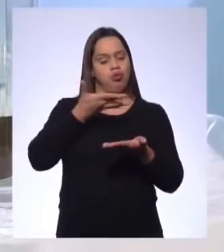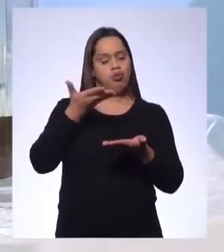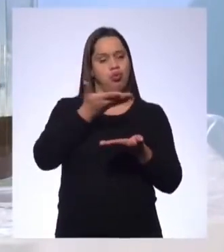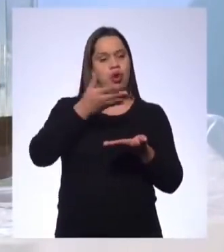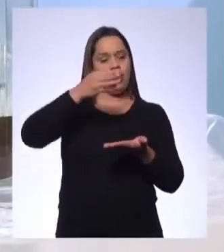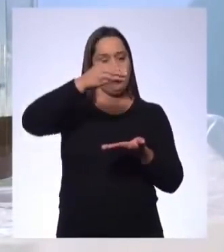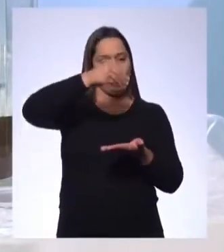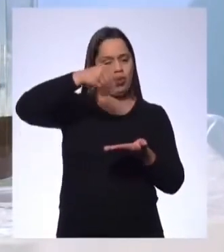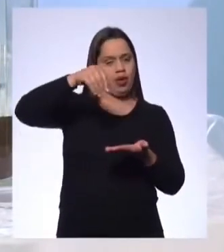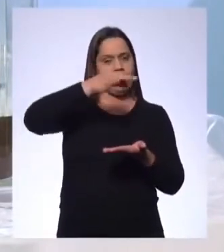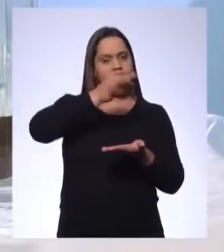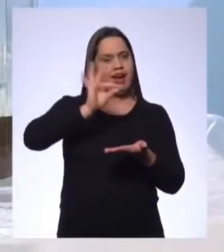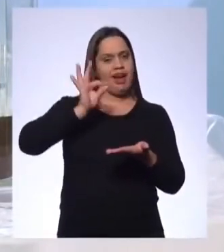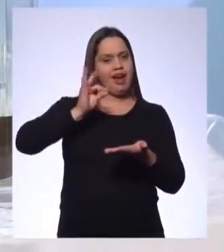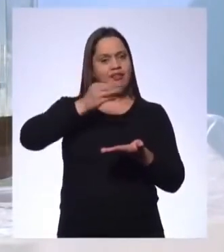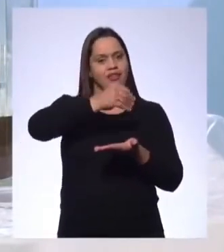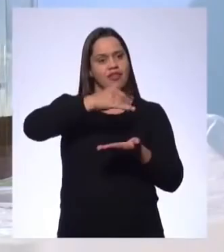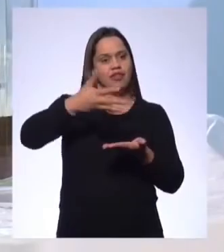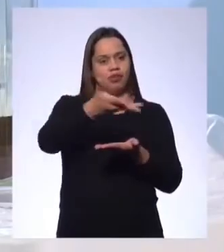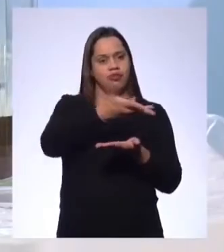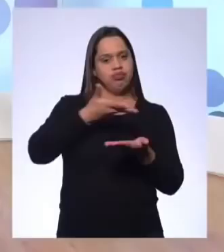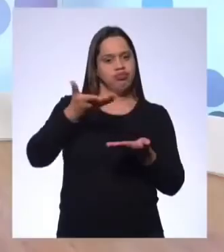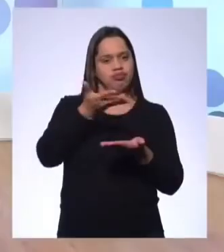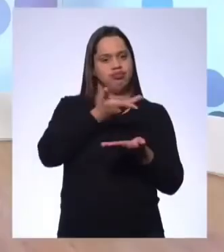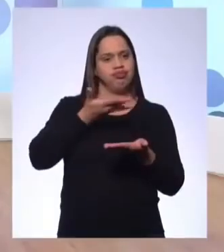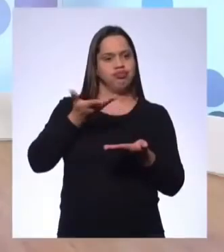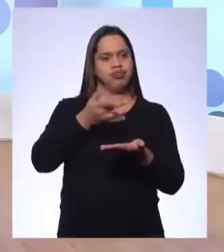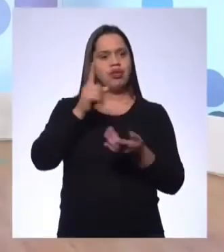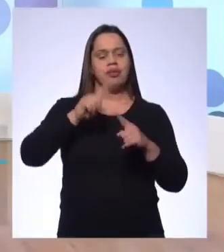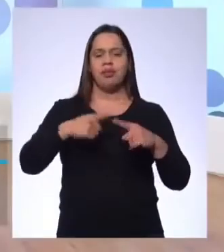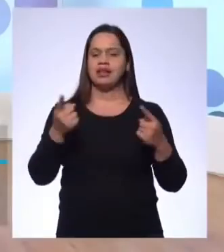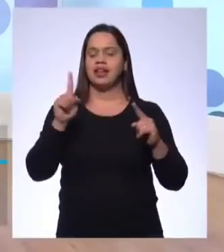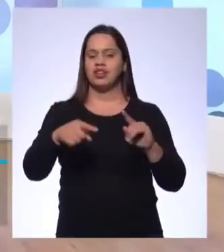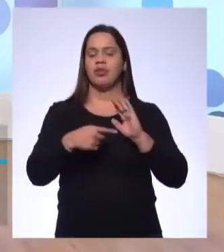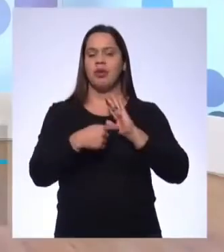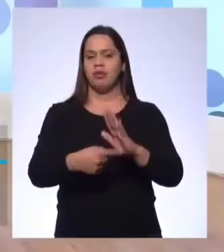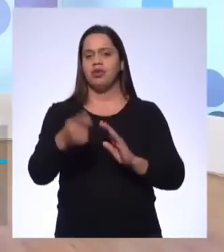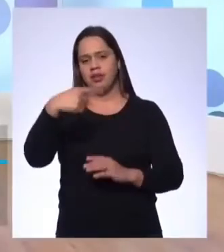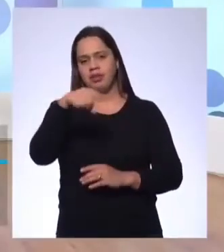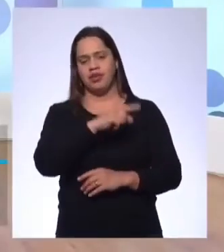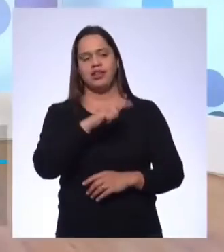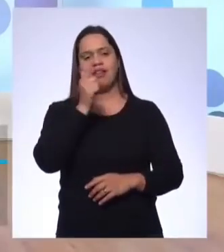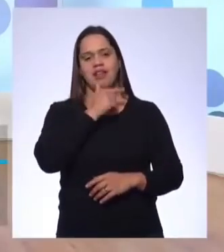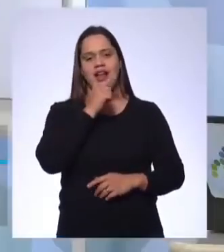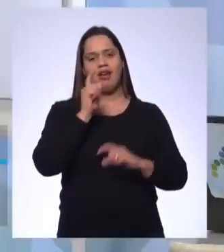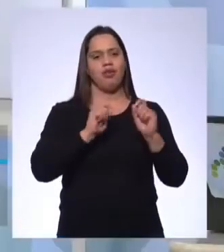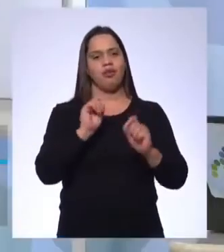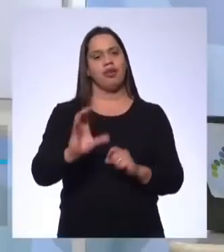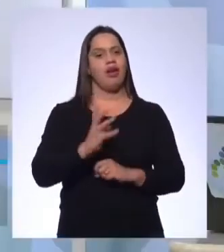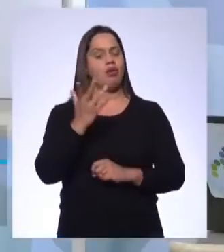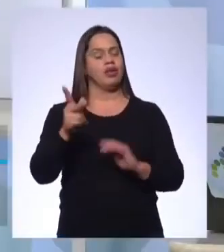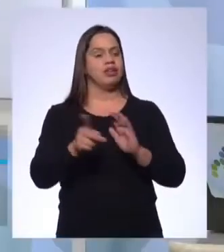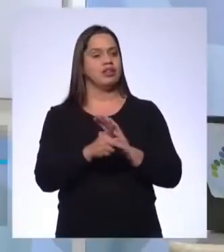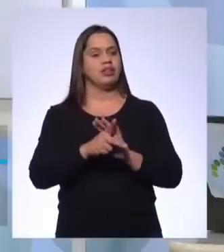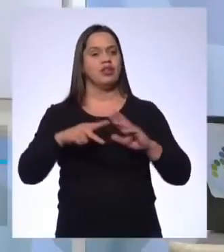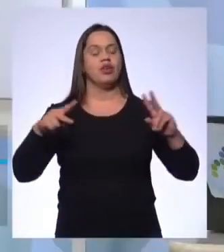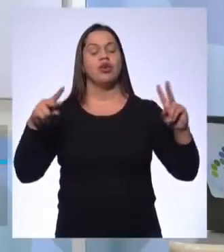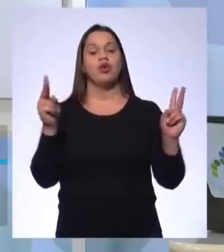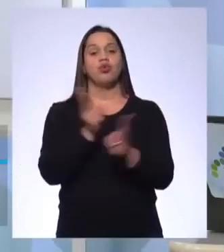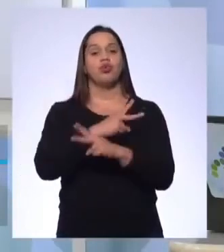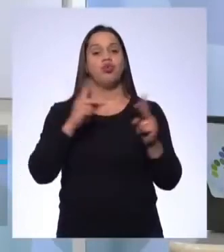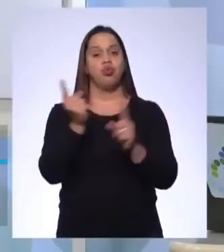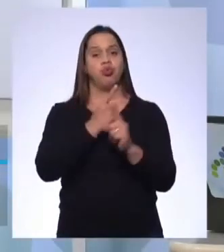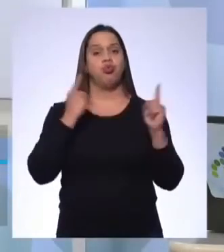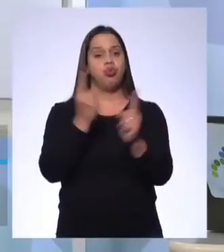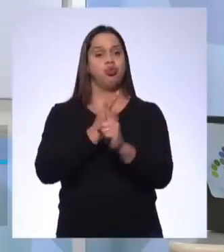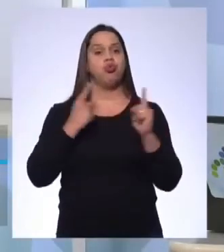na água. Tá? Mas aqui é mais para ilustrar para vocês qual é o efeito de um tufão, de um furacão, de um ciclone,